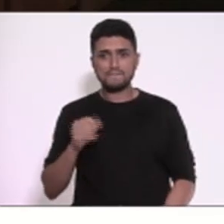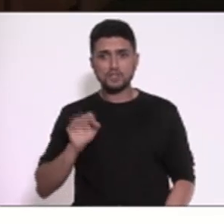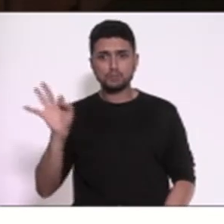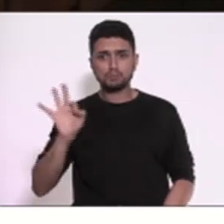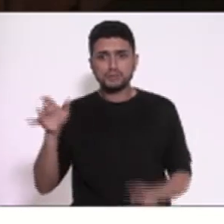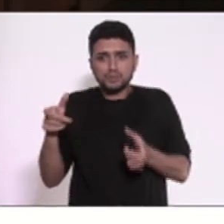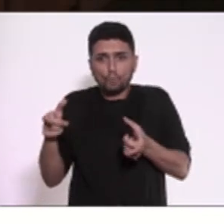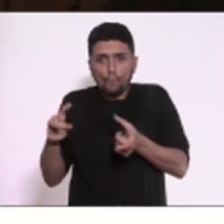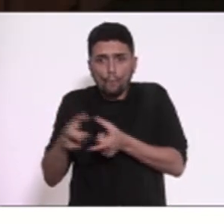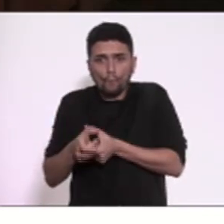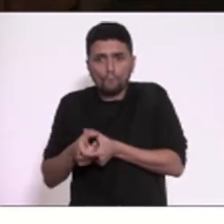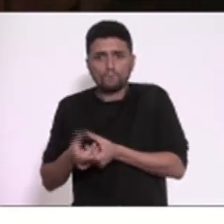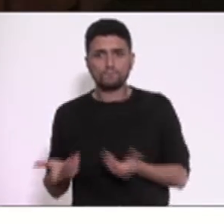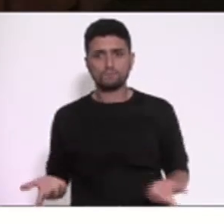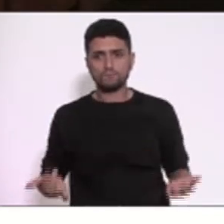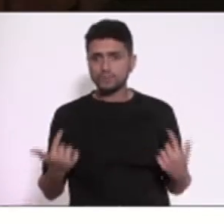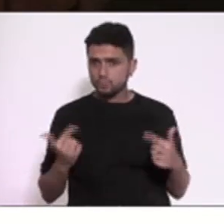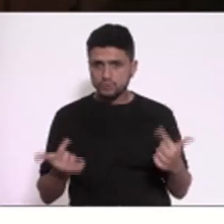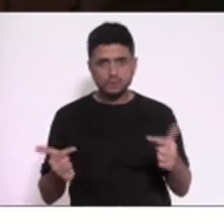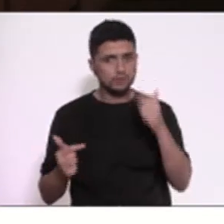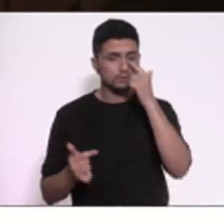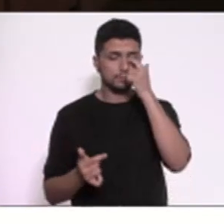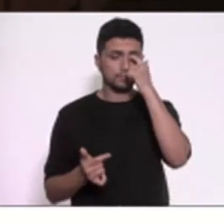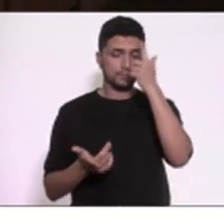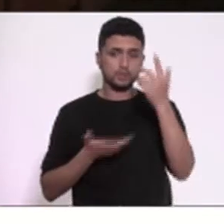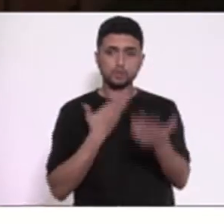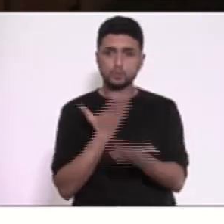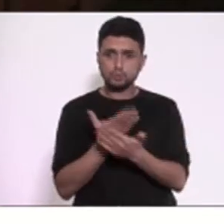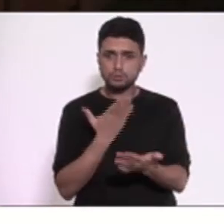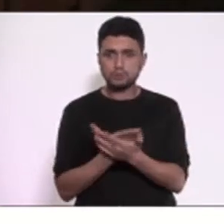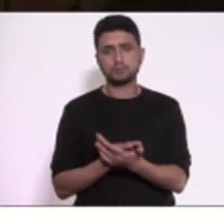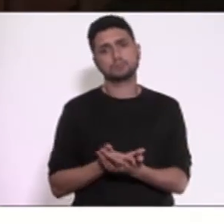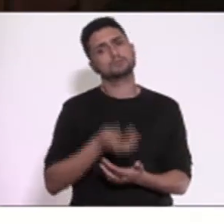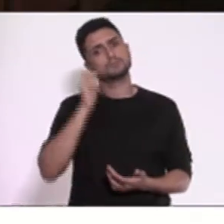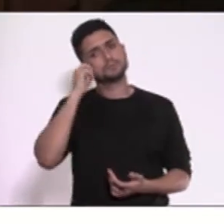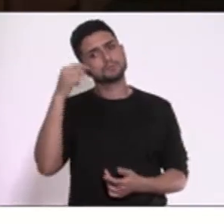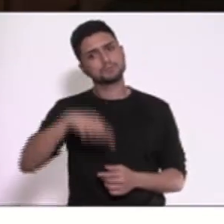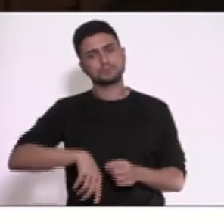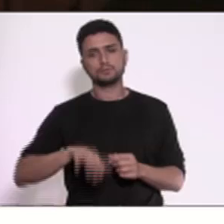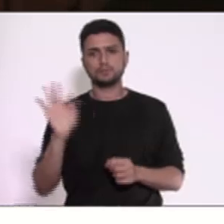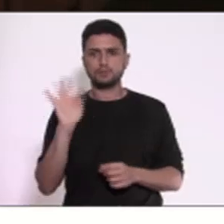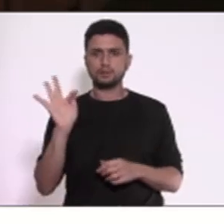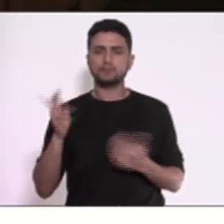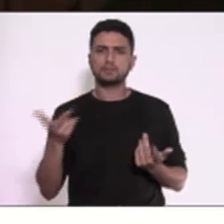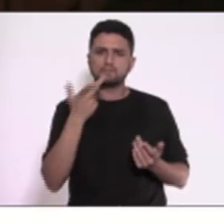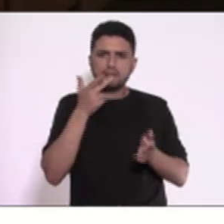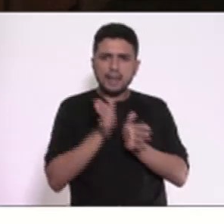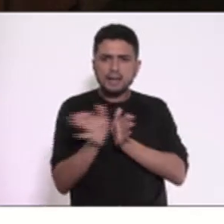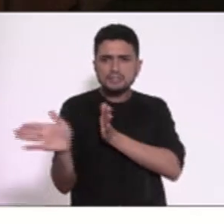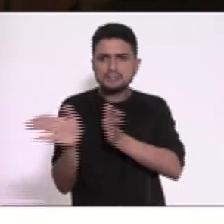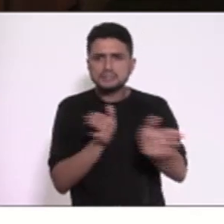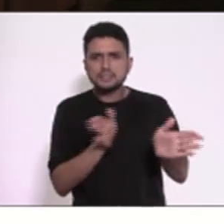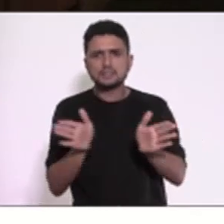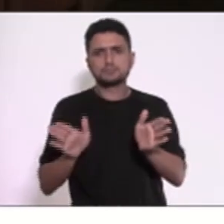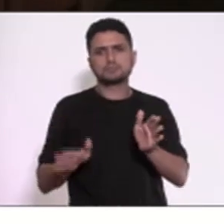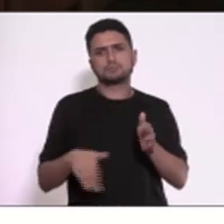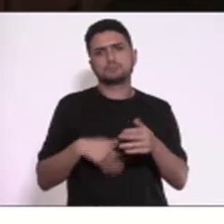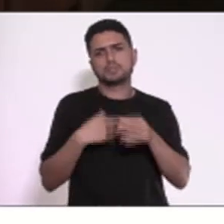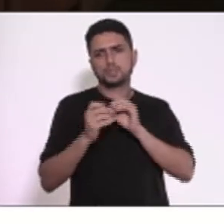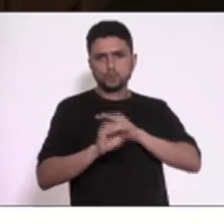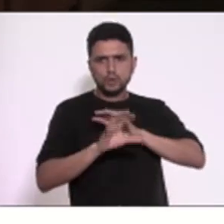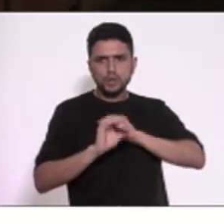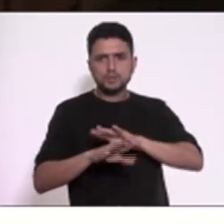menos de 20% dos estudantes. Então, ou seja, quando a gente fala de acesso a direitos, acesso à educação, o